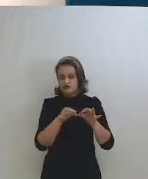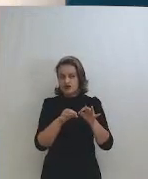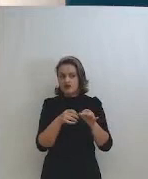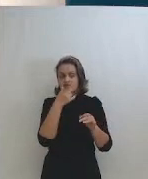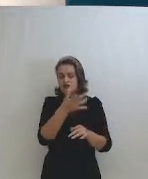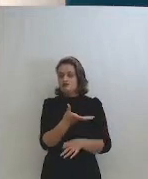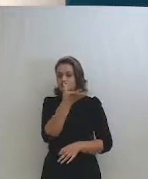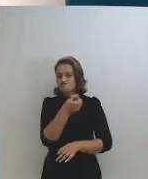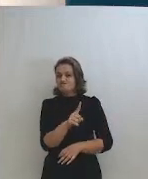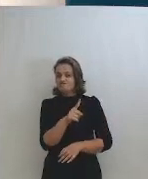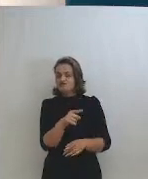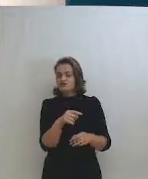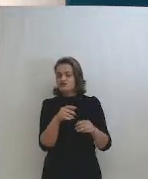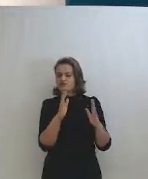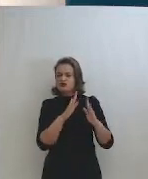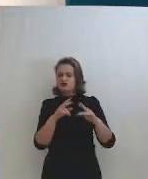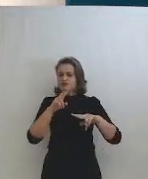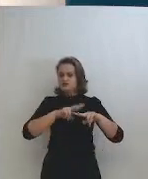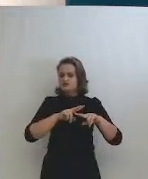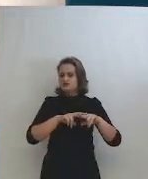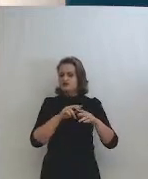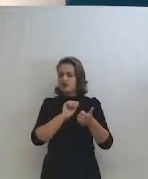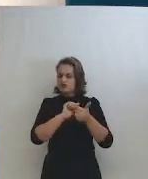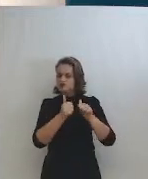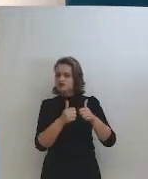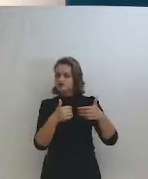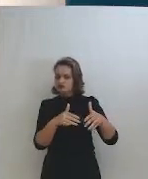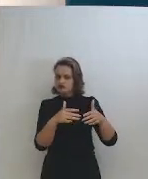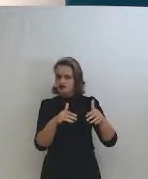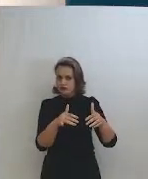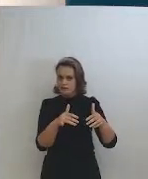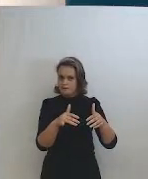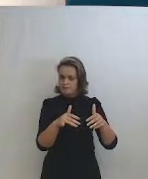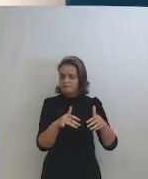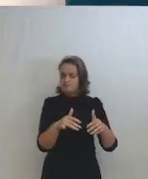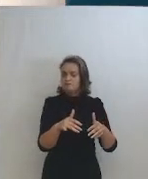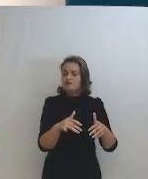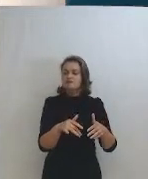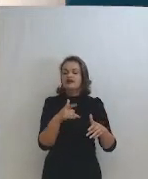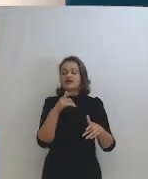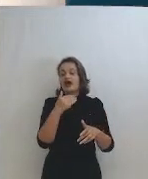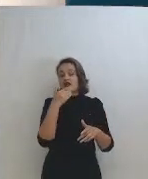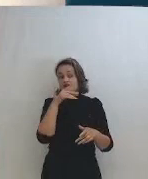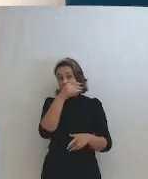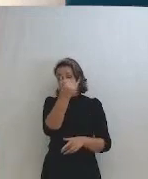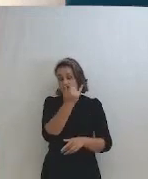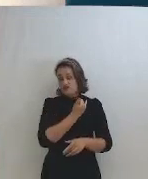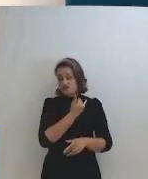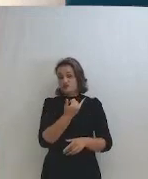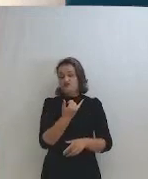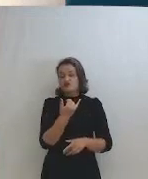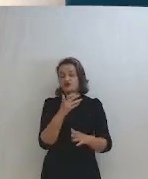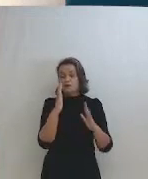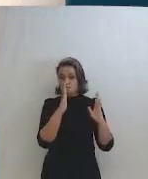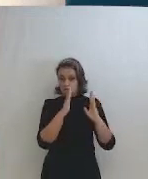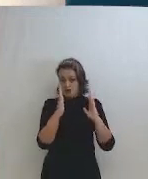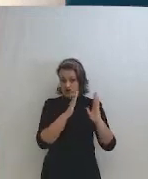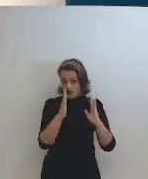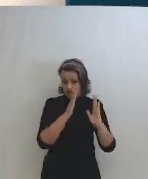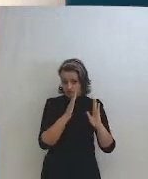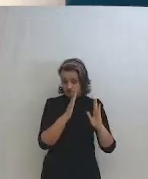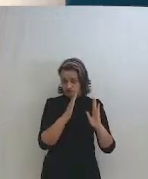prisão, fundamentou que a revisão ocorrera no momento da sentença de pronúncia.